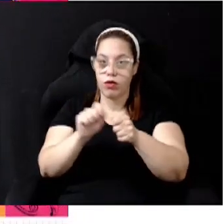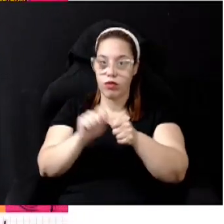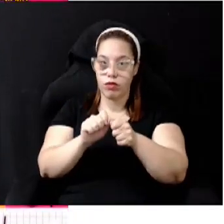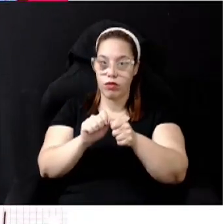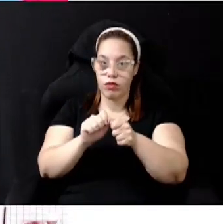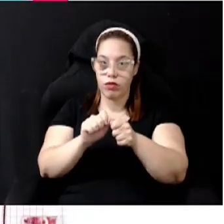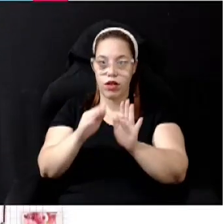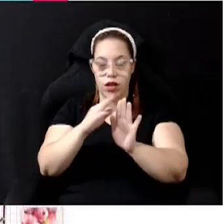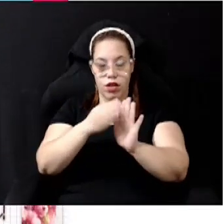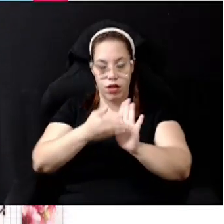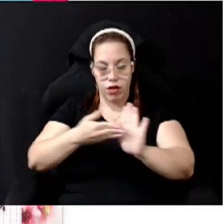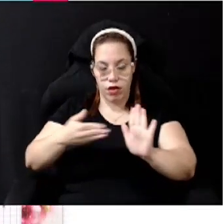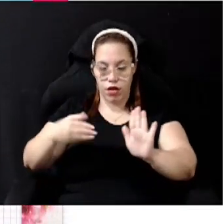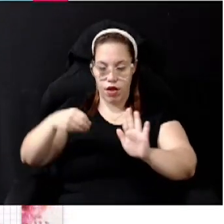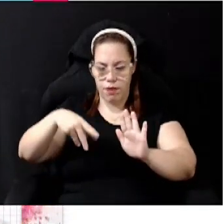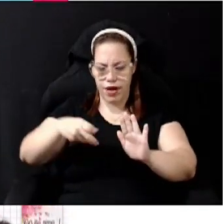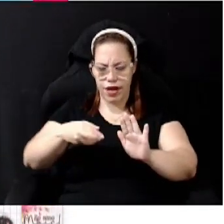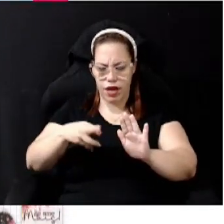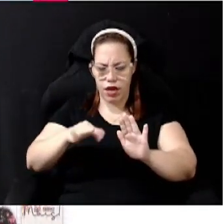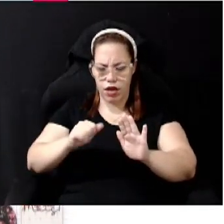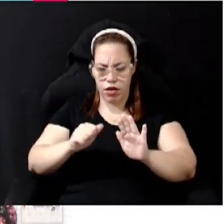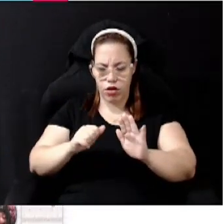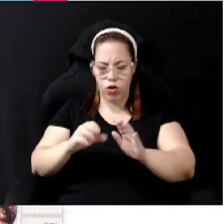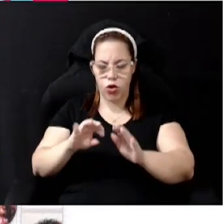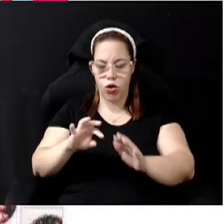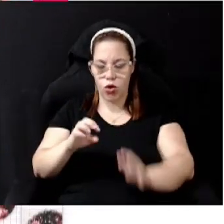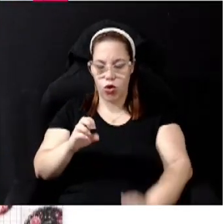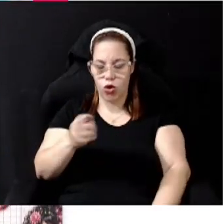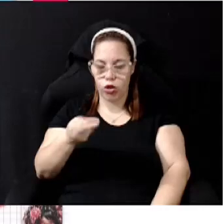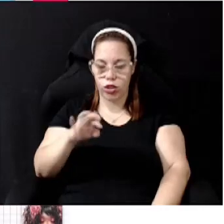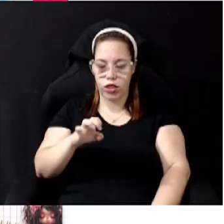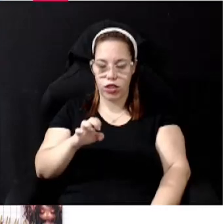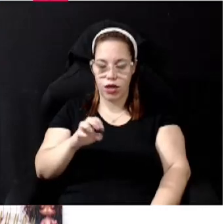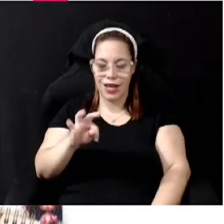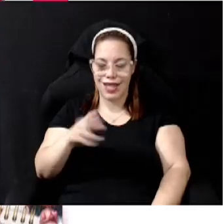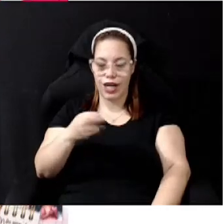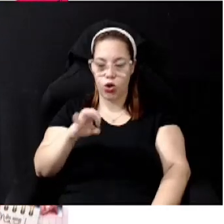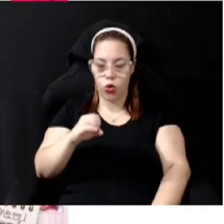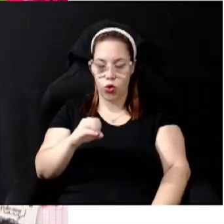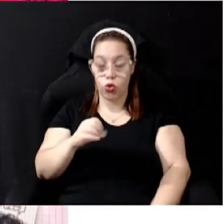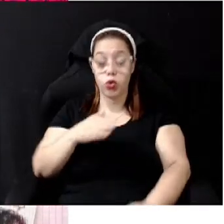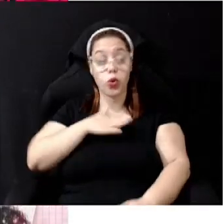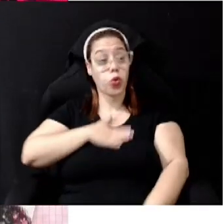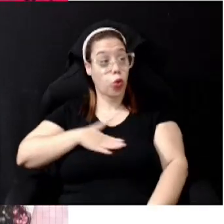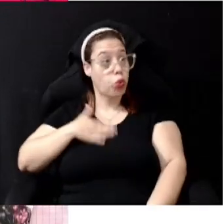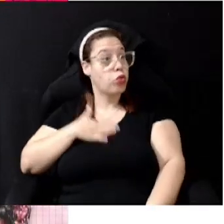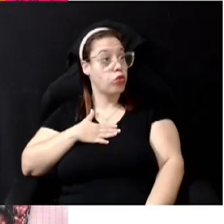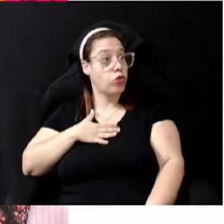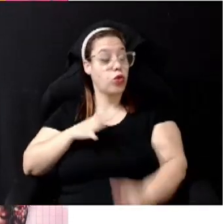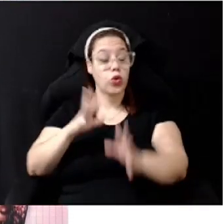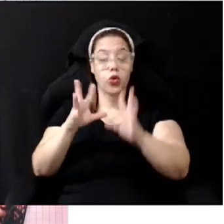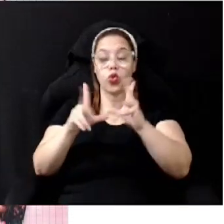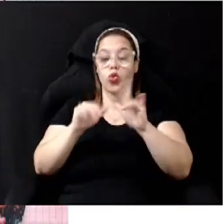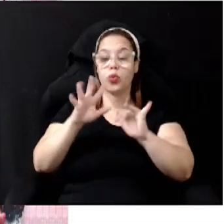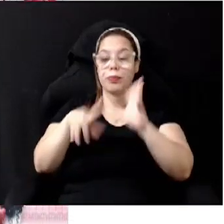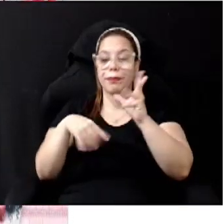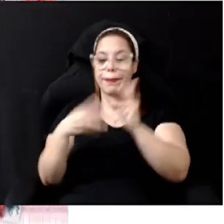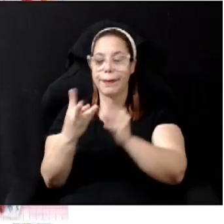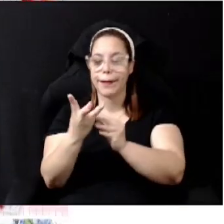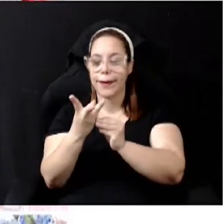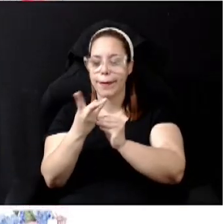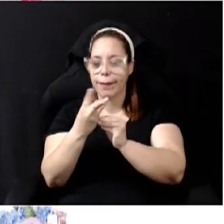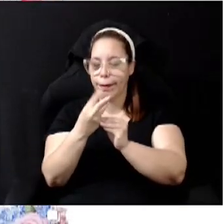tapeçaria, marcenaria, crochê, tricô. Então eu sempre fui uma pessoa que gostei do manual, né?